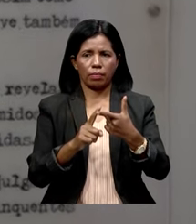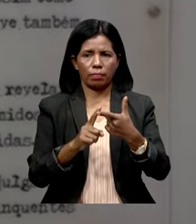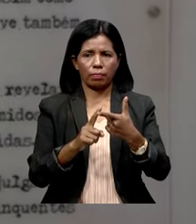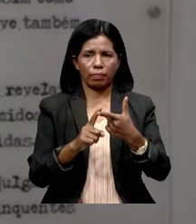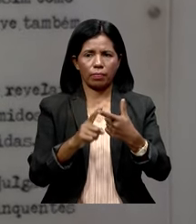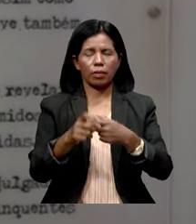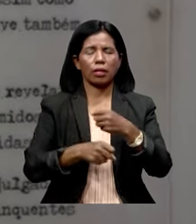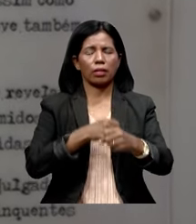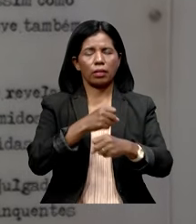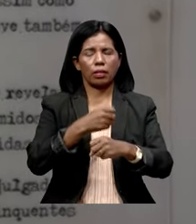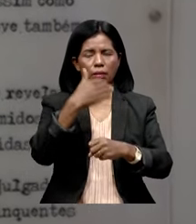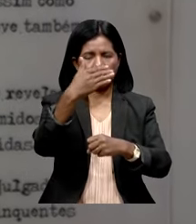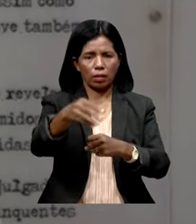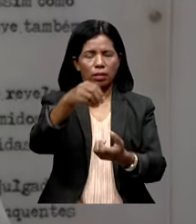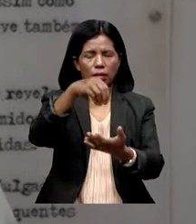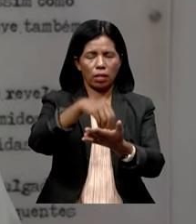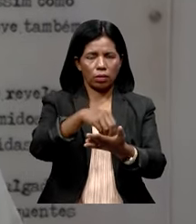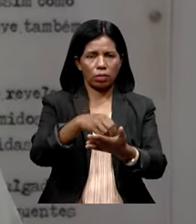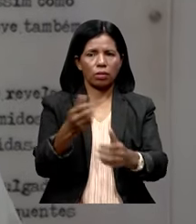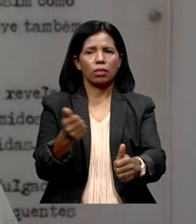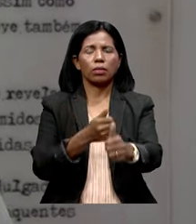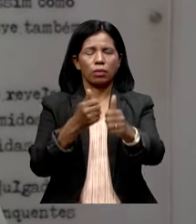tina oin bela coloca tuir buat nebe